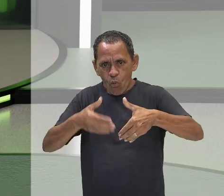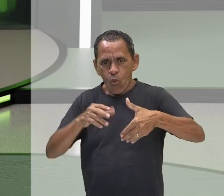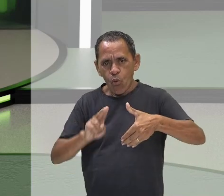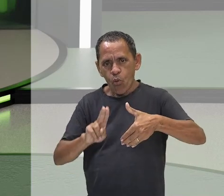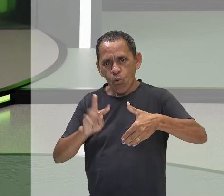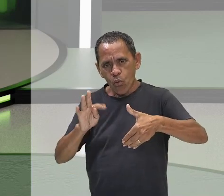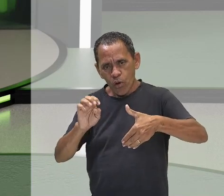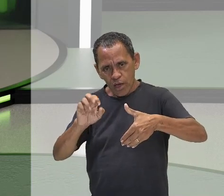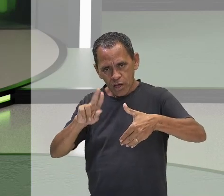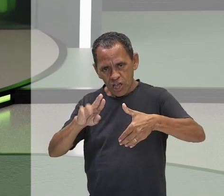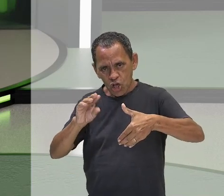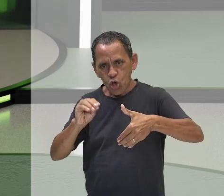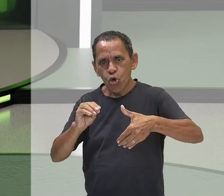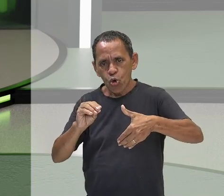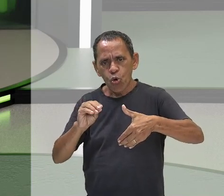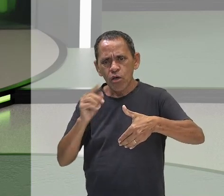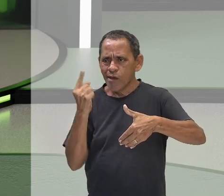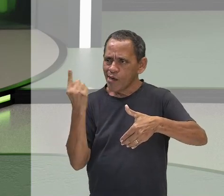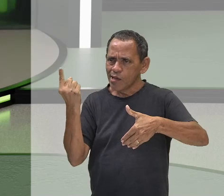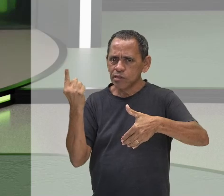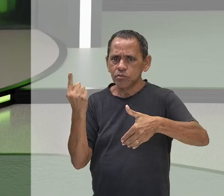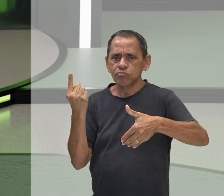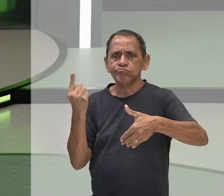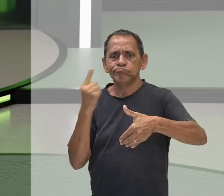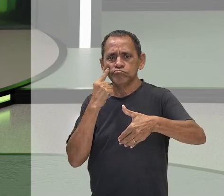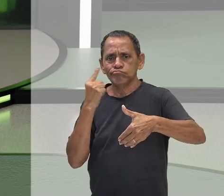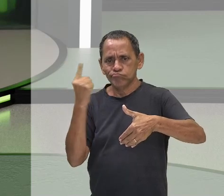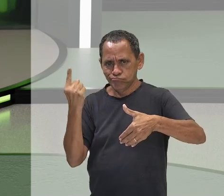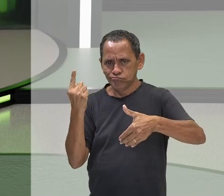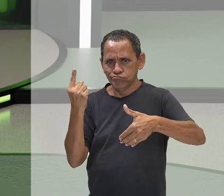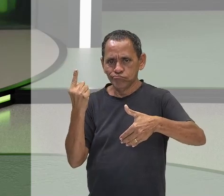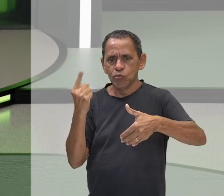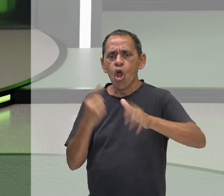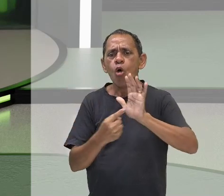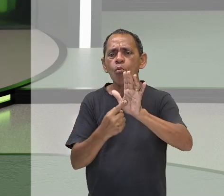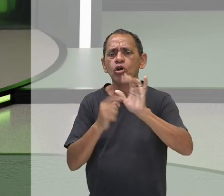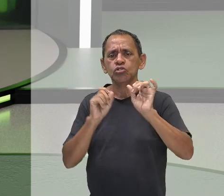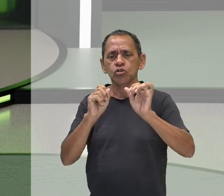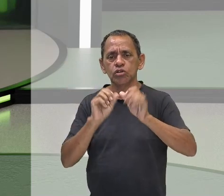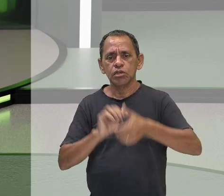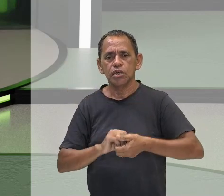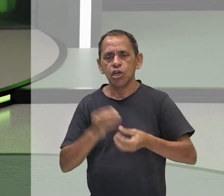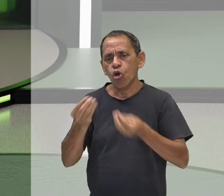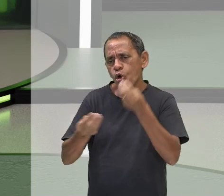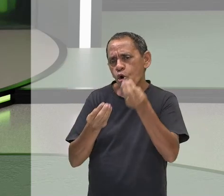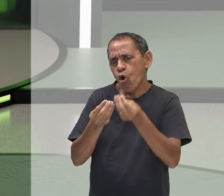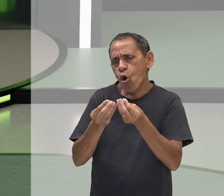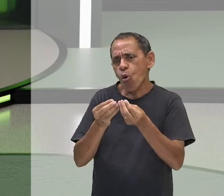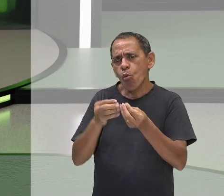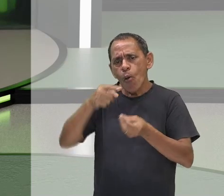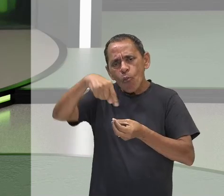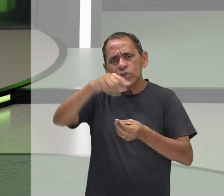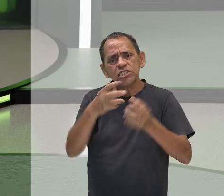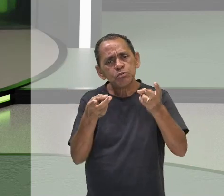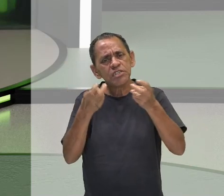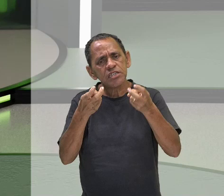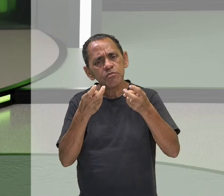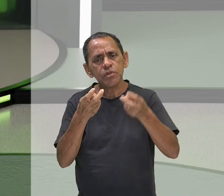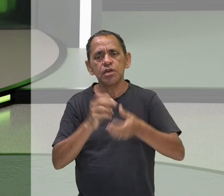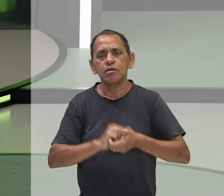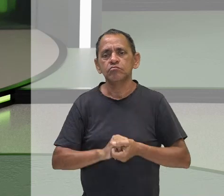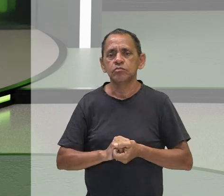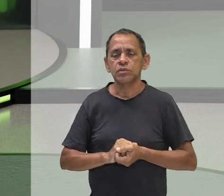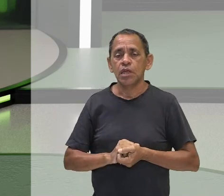mostrar para vocês a dimensão. Mas, professora, qual seria exatamente o tamanho do útero? Isso também vai